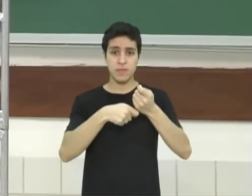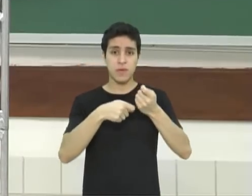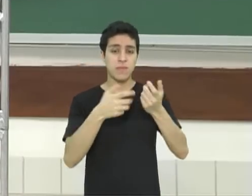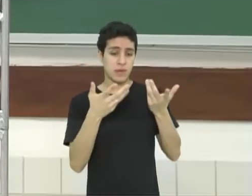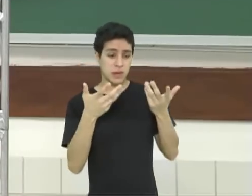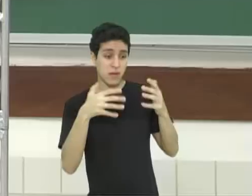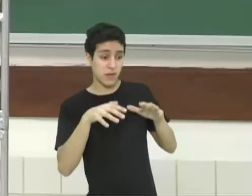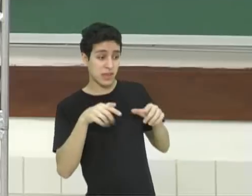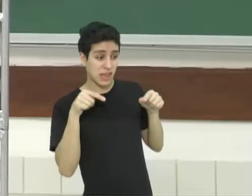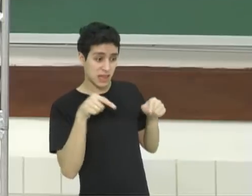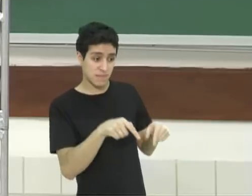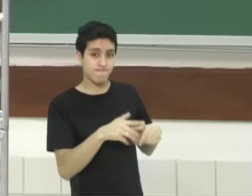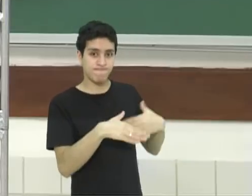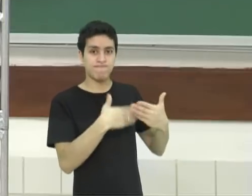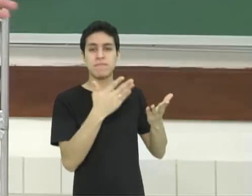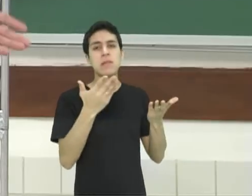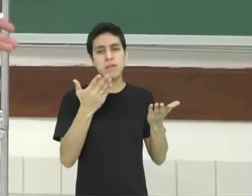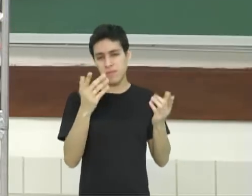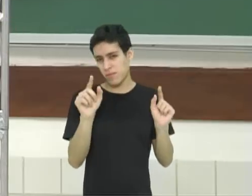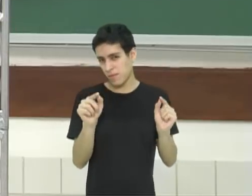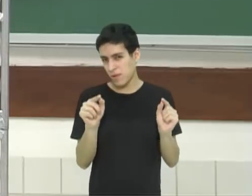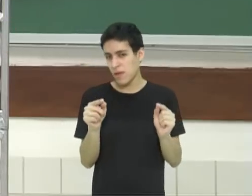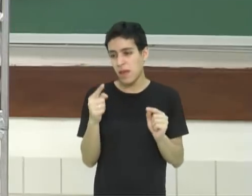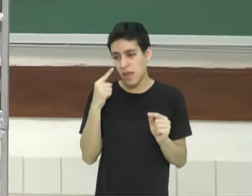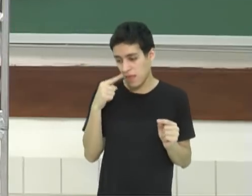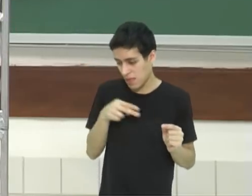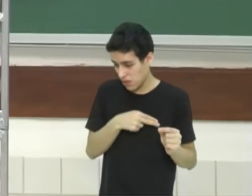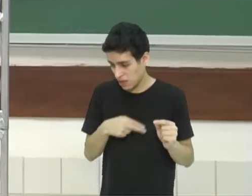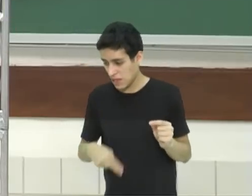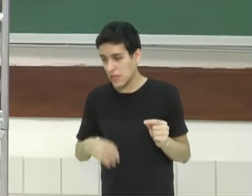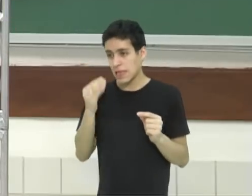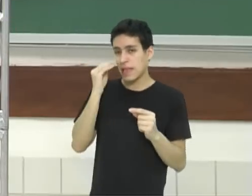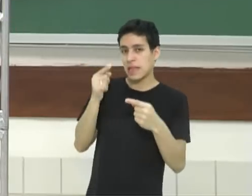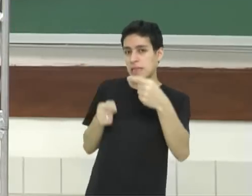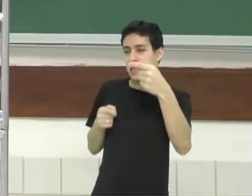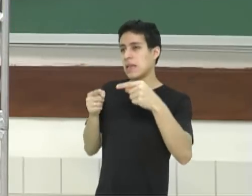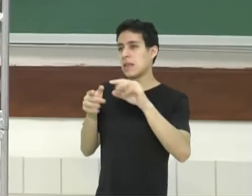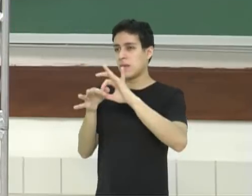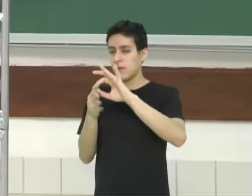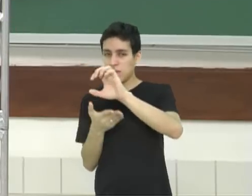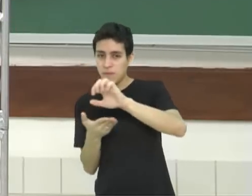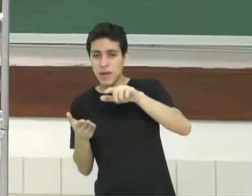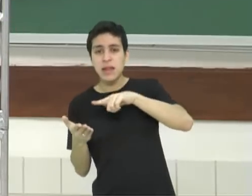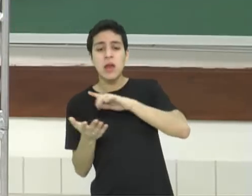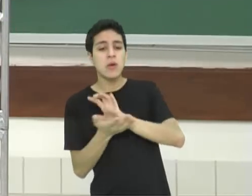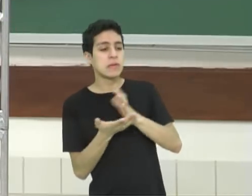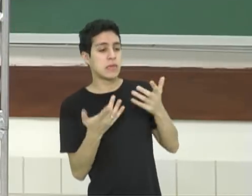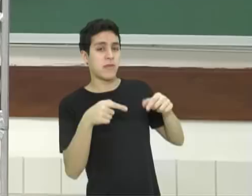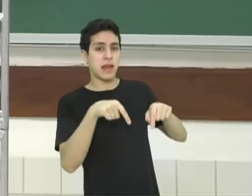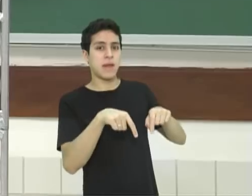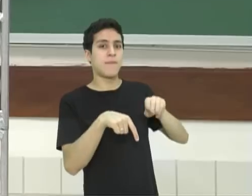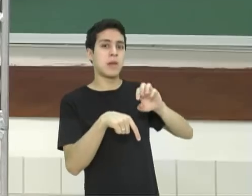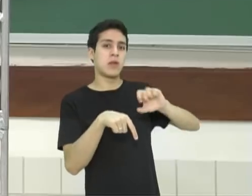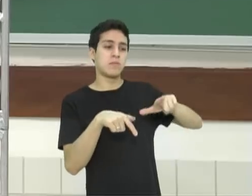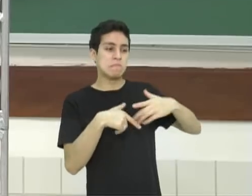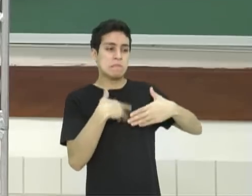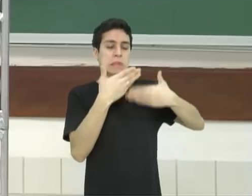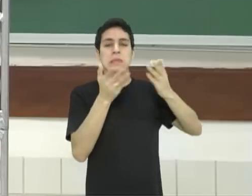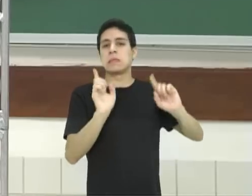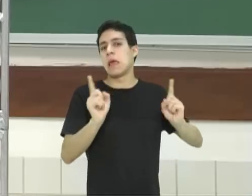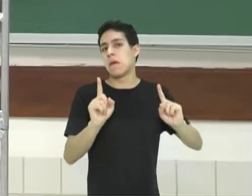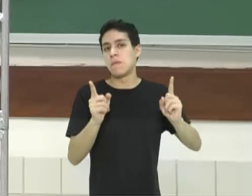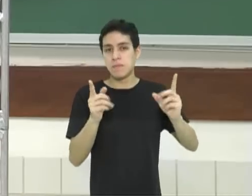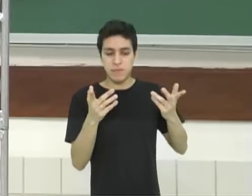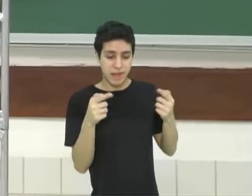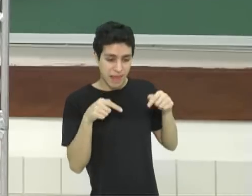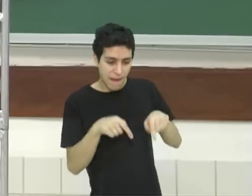Isso chama-se competitividade. A gente viu o caso da China disputando com a União Europeia. Então o Mercosul ainda não